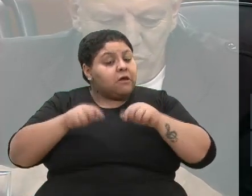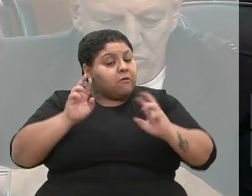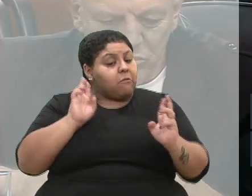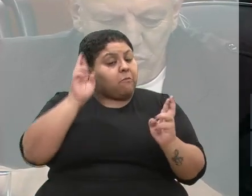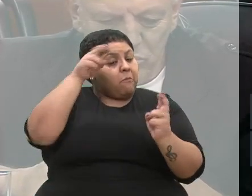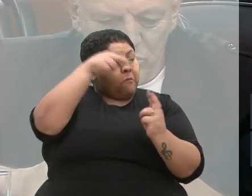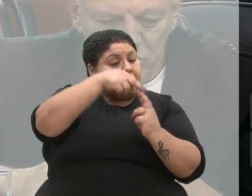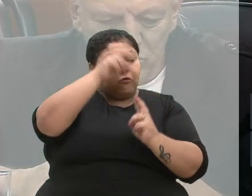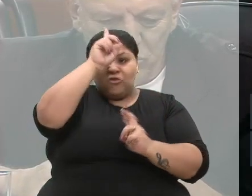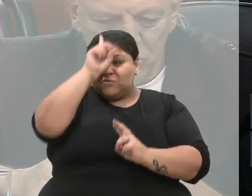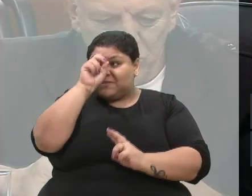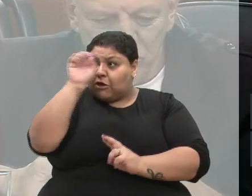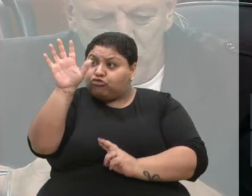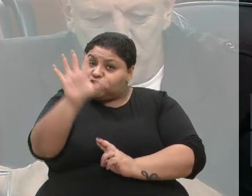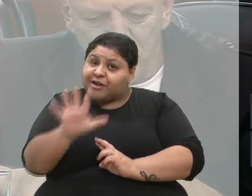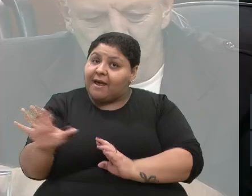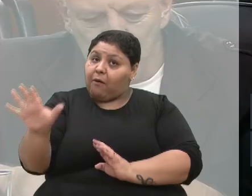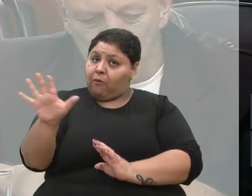do Hospital Geral.